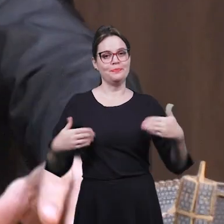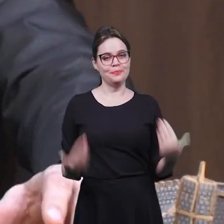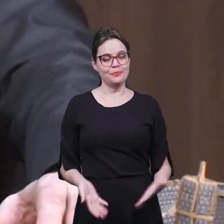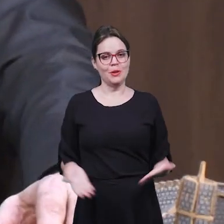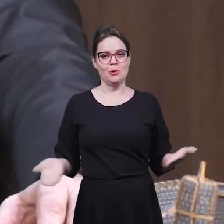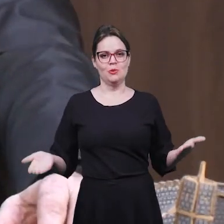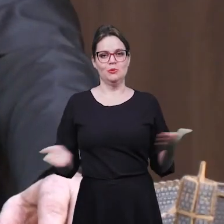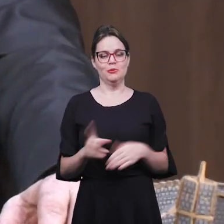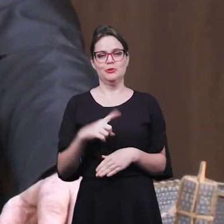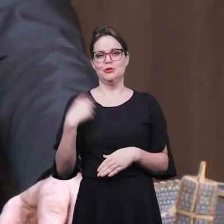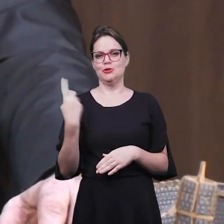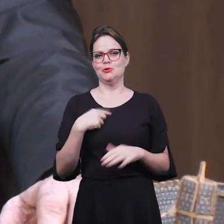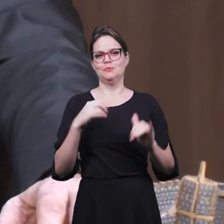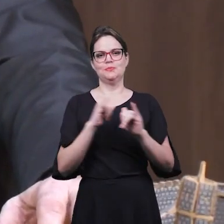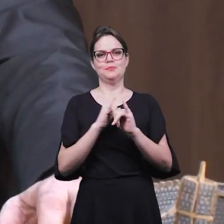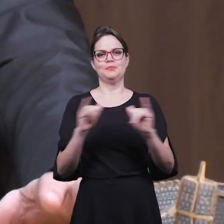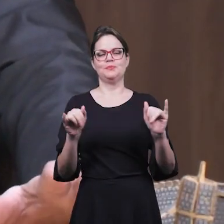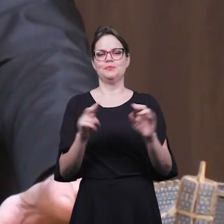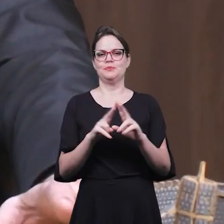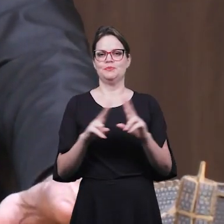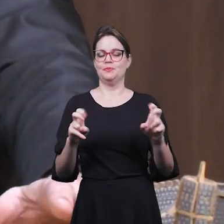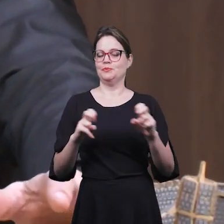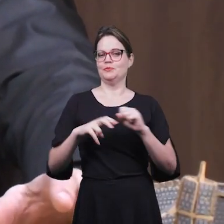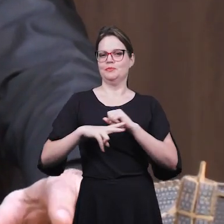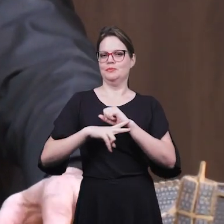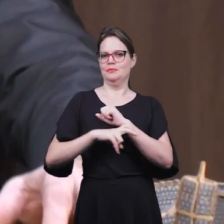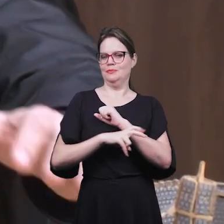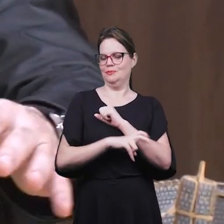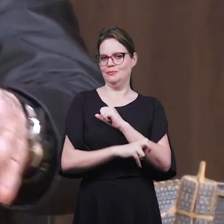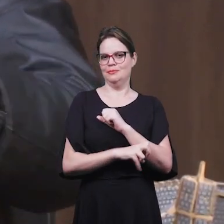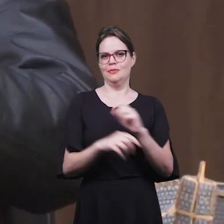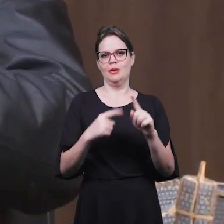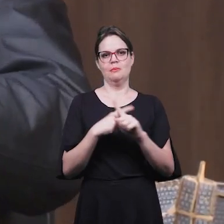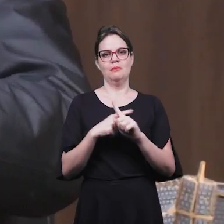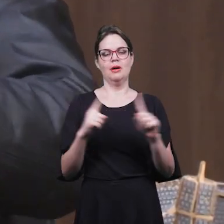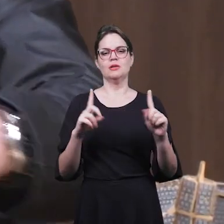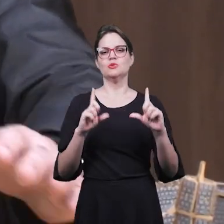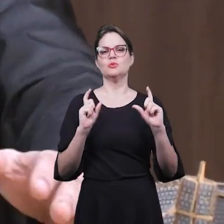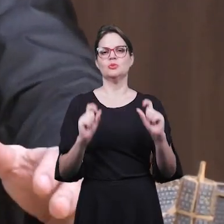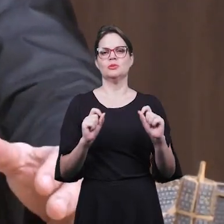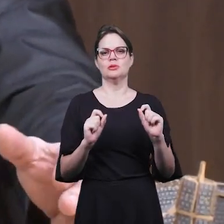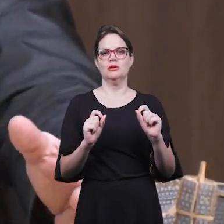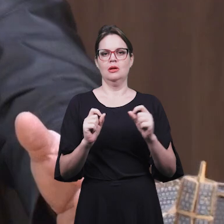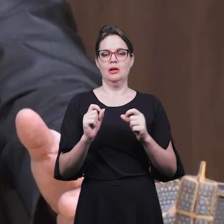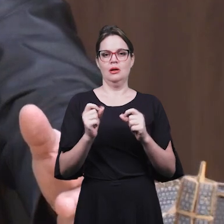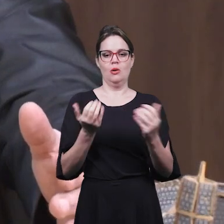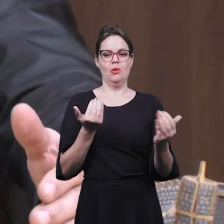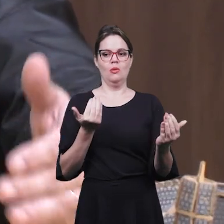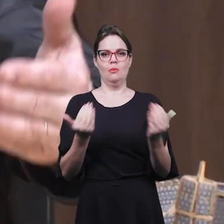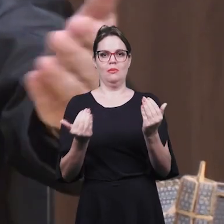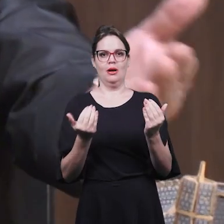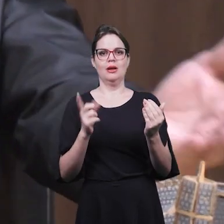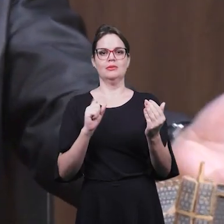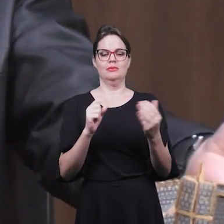falar de arqueologia, mas vamos falar dentro da palavra do Senhor,